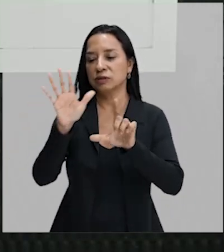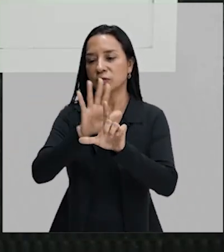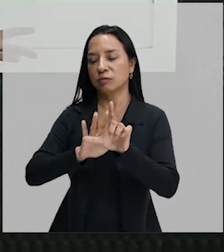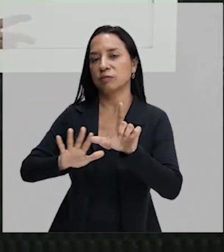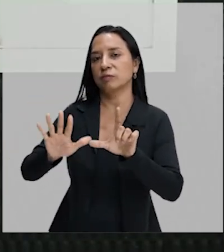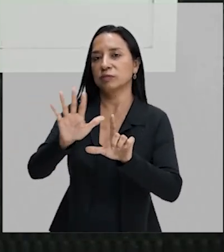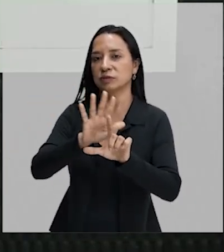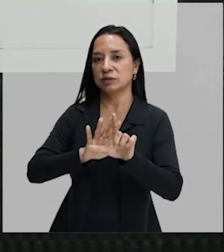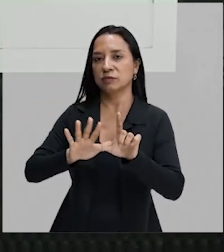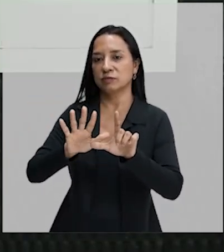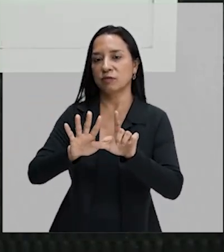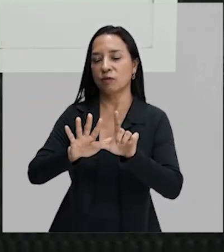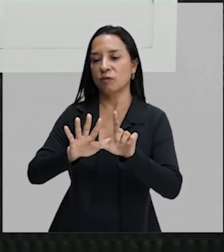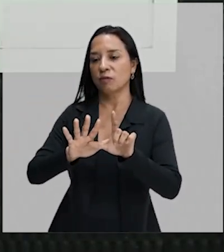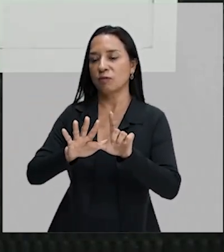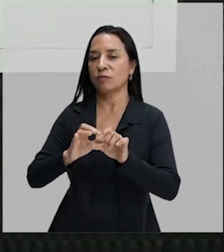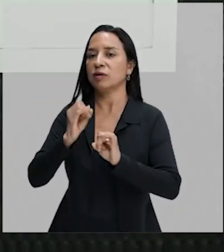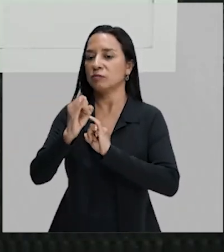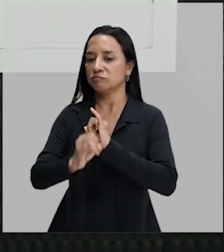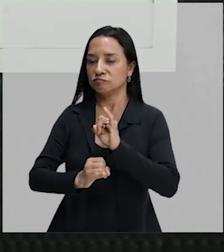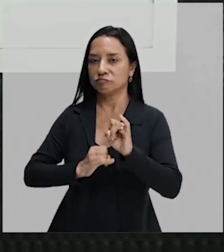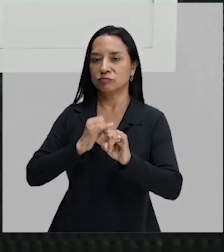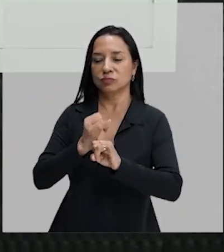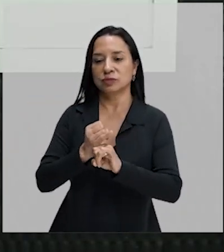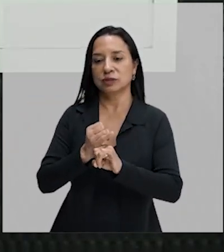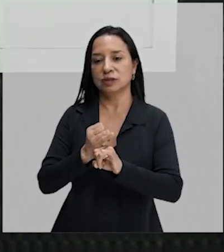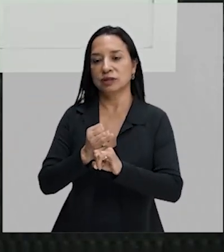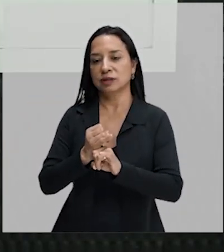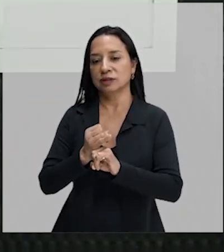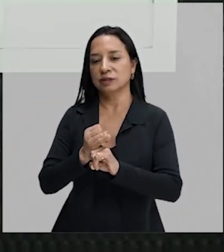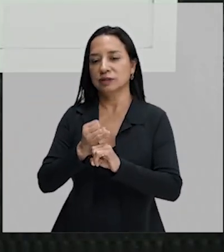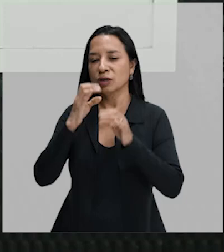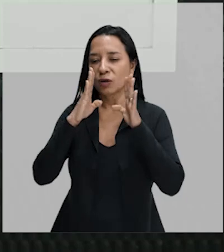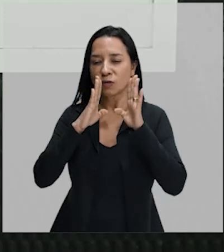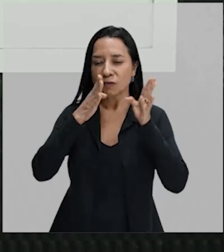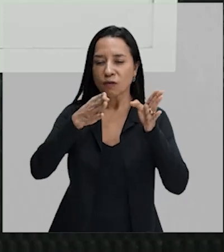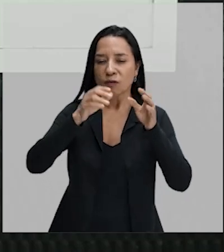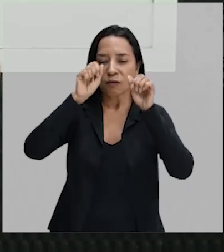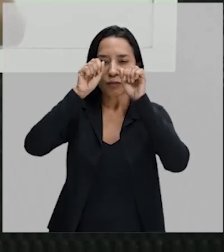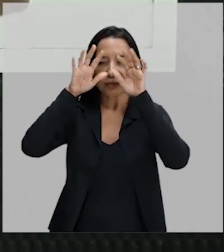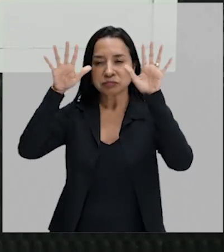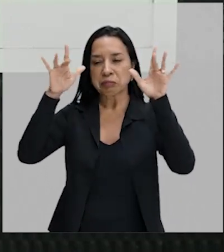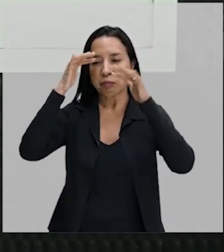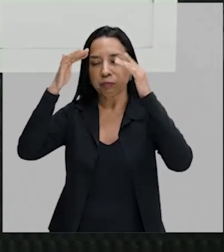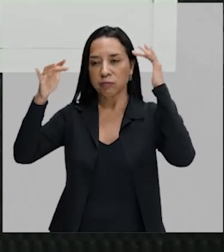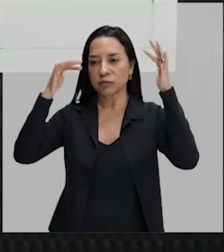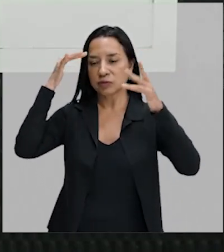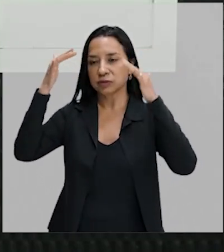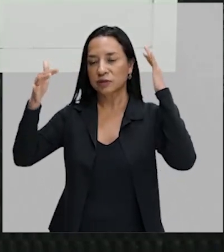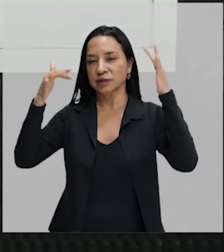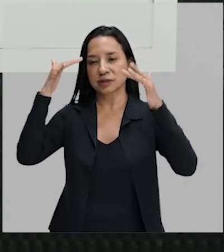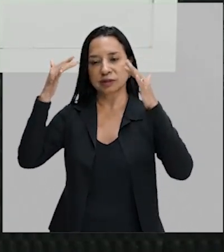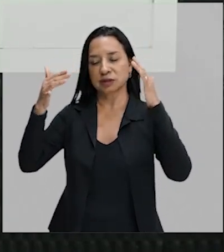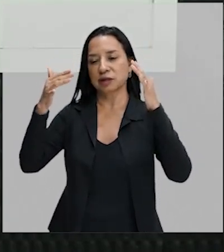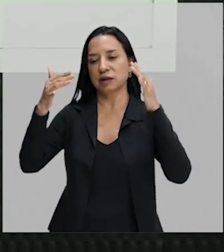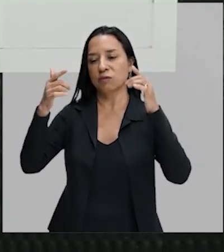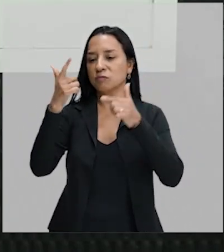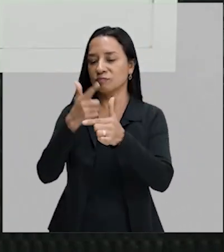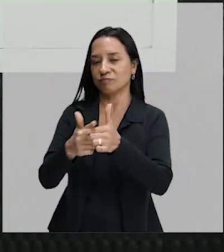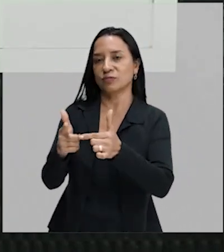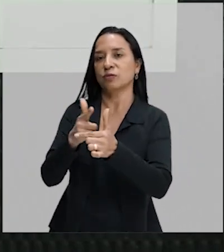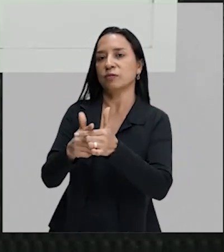aí online, né? Eu sei que o bichinho da dispersão ele é aqui o nosso principal